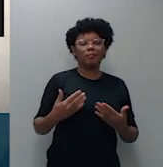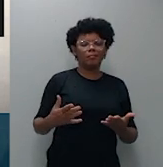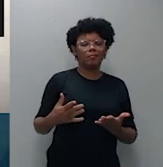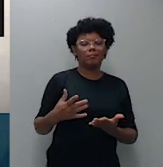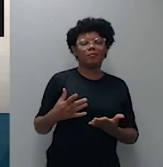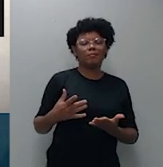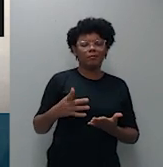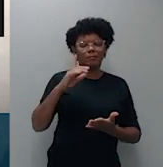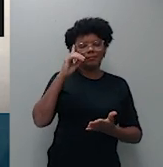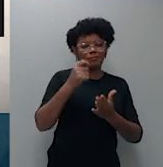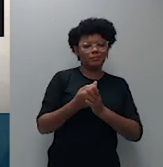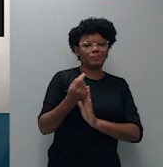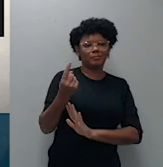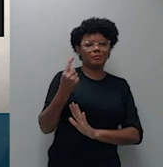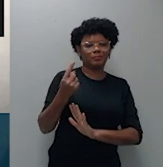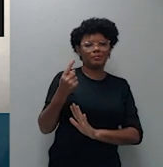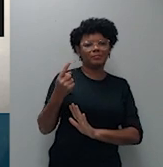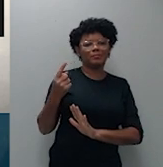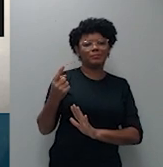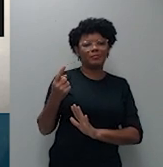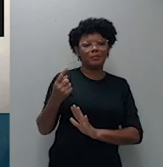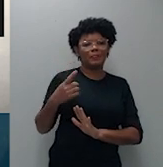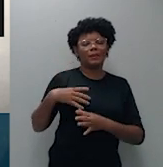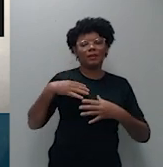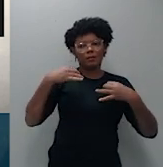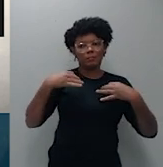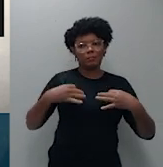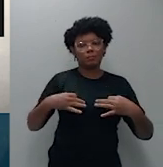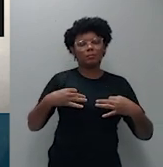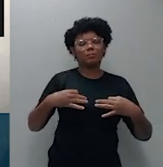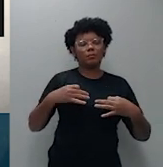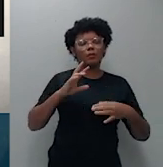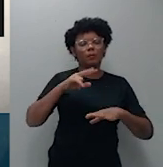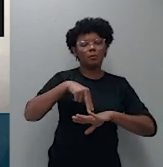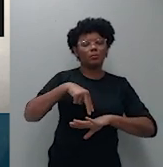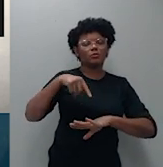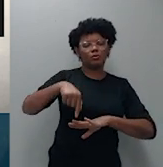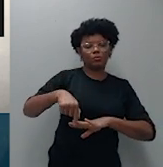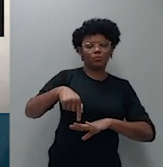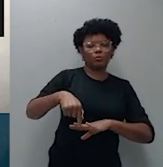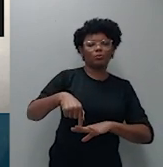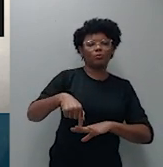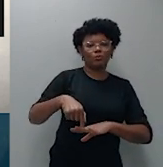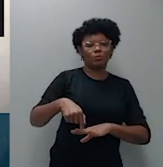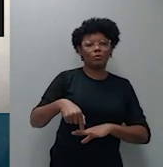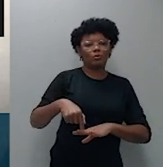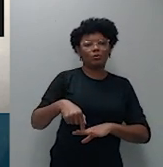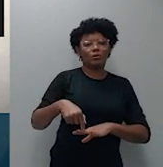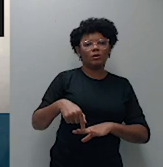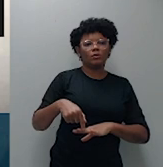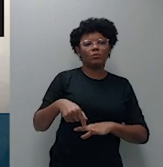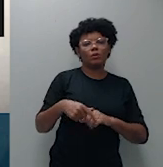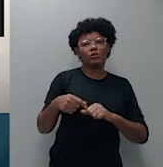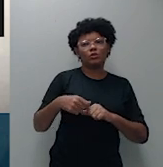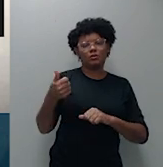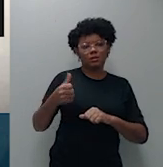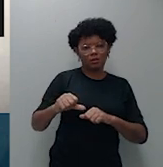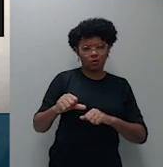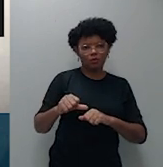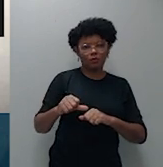em julgamento monocrático se posicionou quanto ao artigo 19 sua vigência a